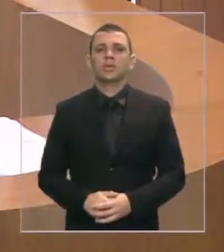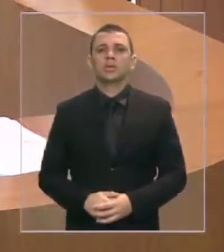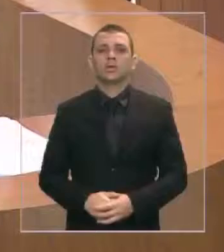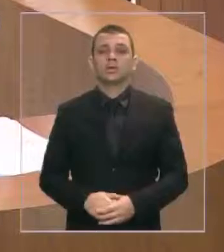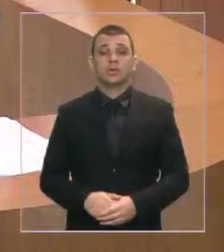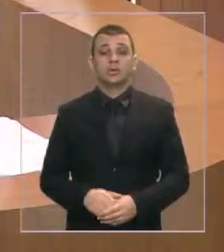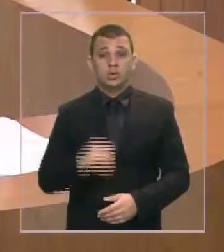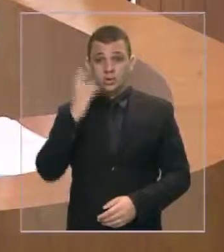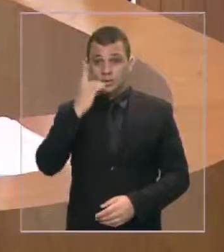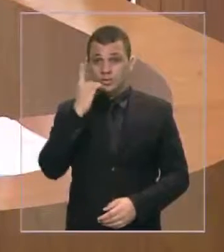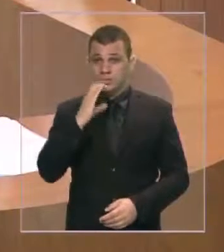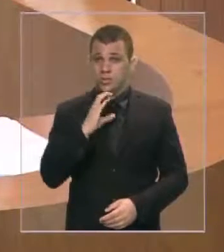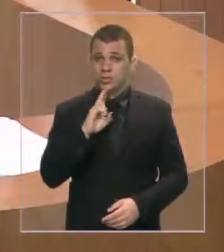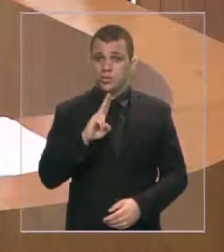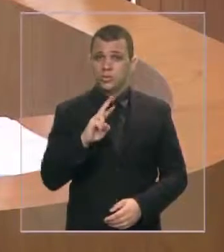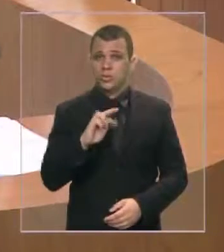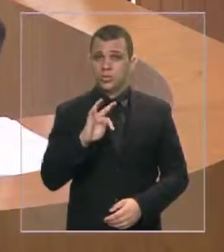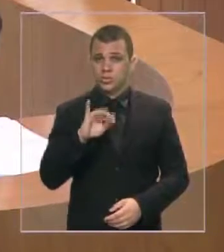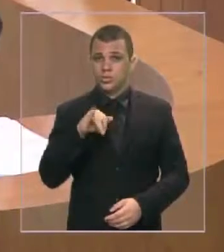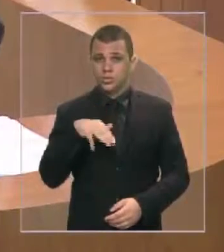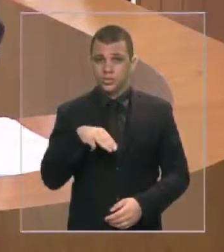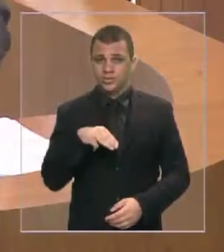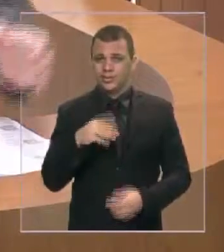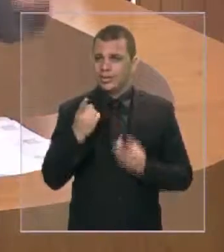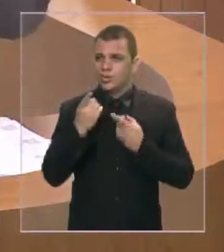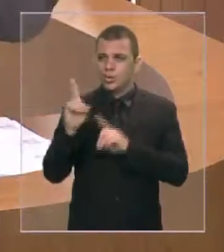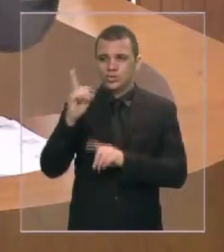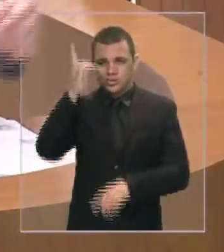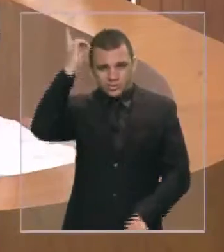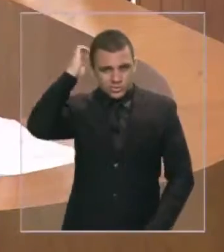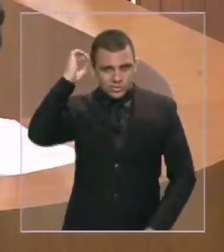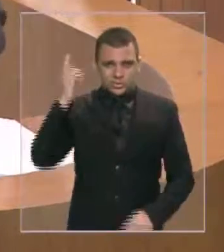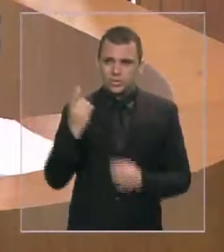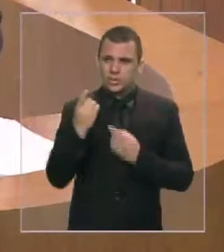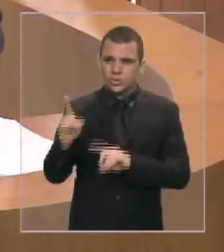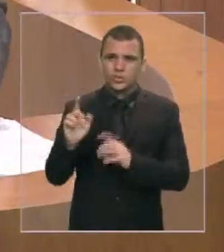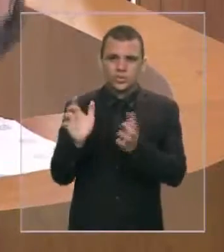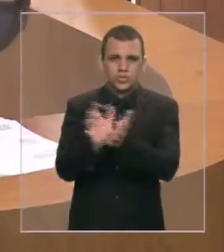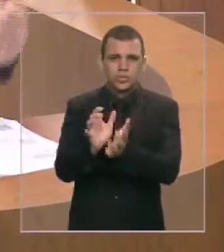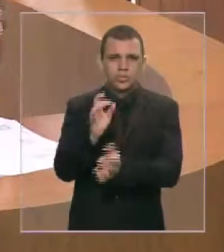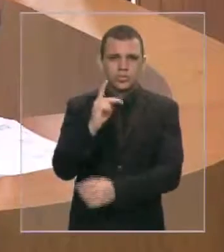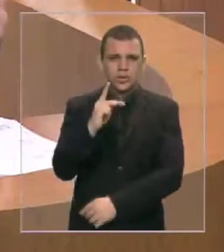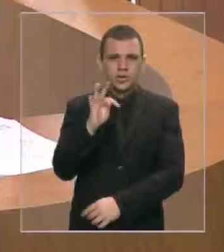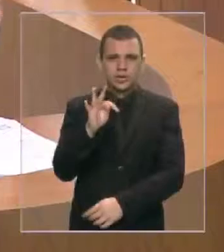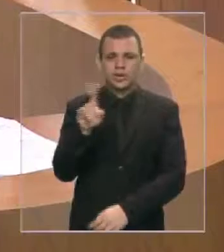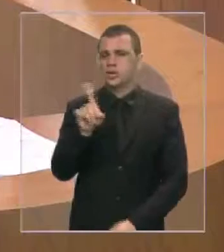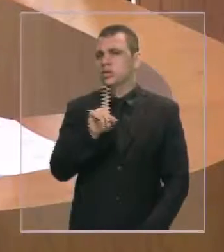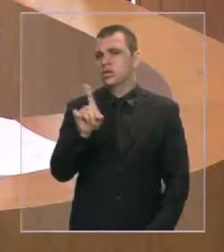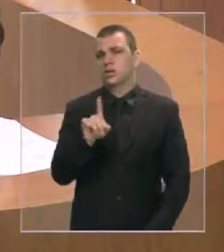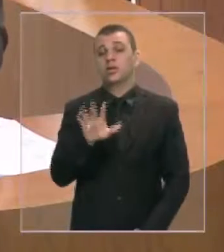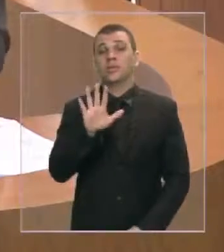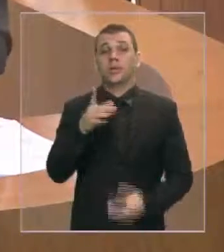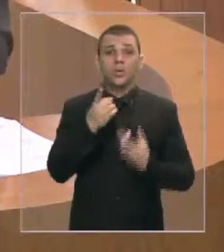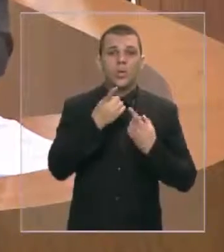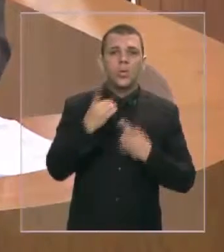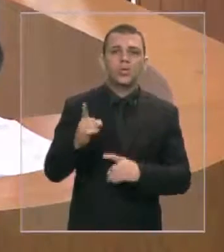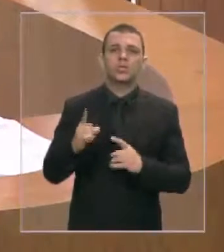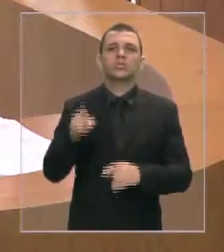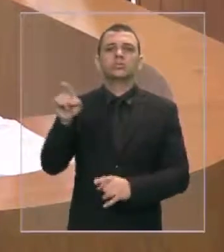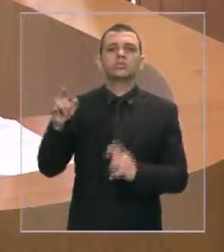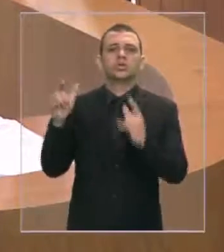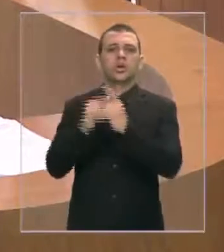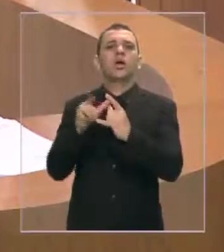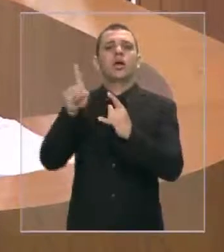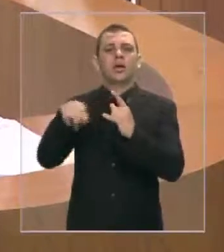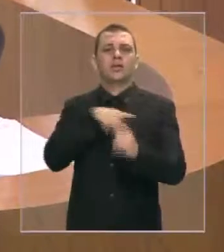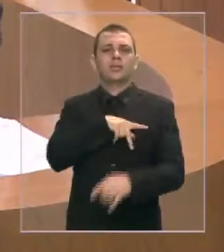deputado Coutrin, isso não fere a presidente, isso não fere o PT, isso fere a instituição da presidência da República, que é preciso